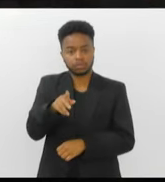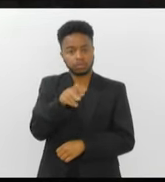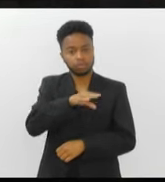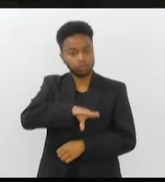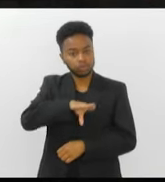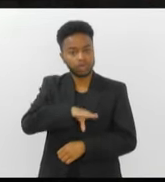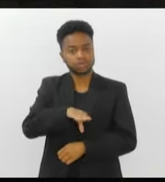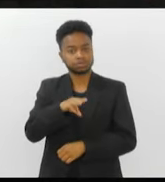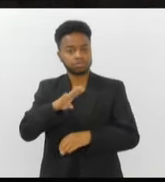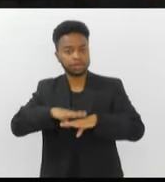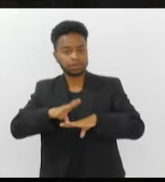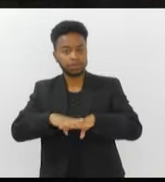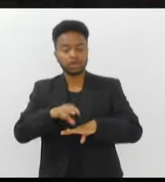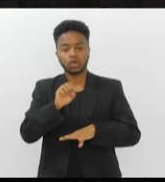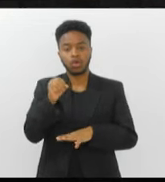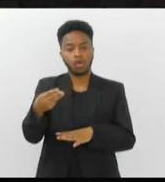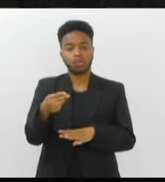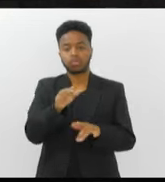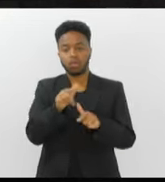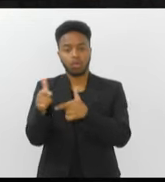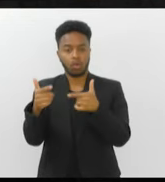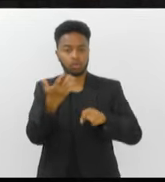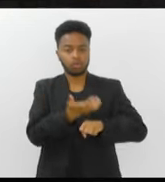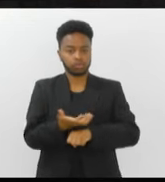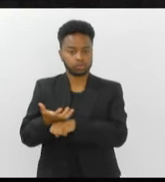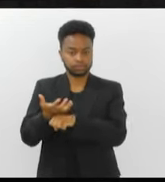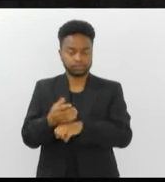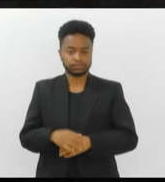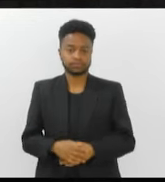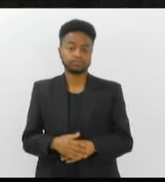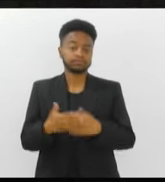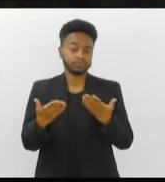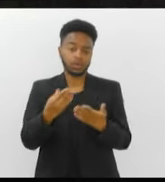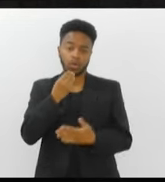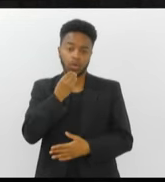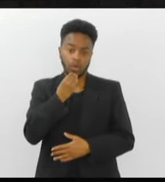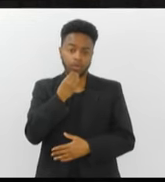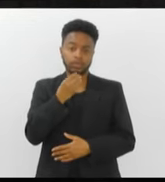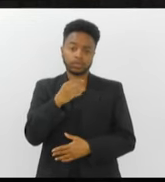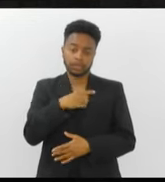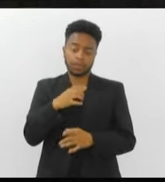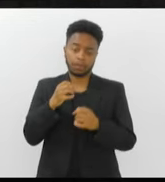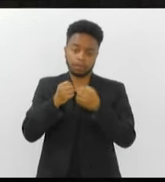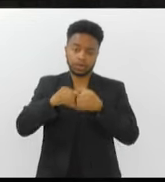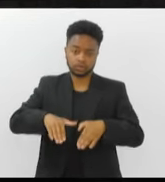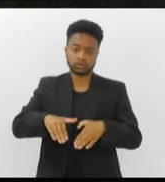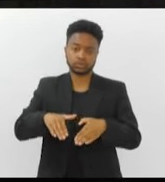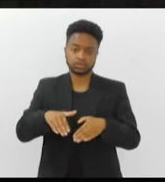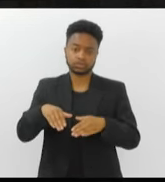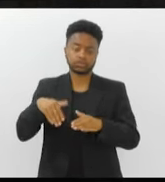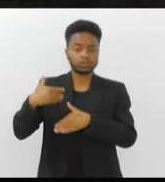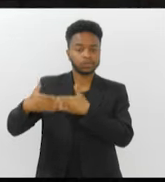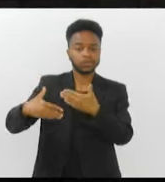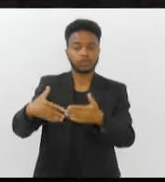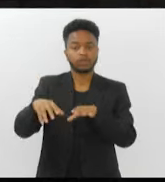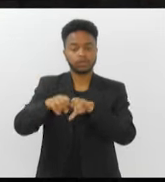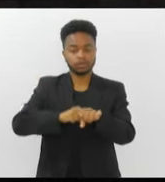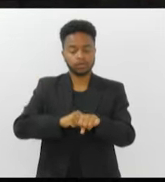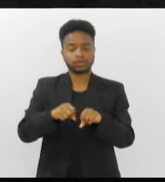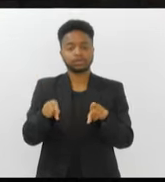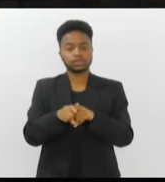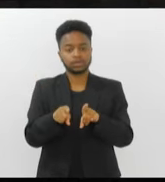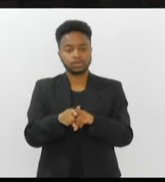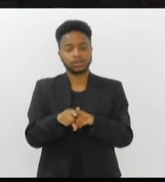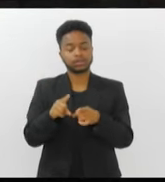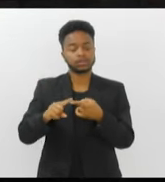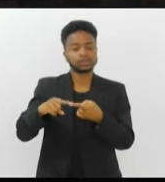de matemática ou sem professor de outras disciplinas. Isso, evidentemente, tem um impacto negativo no seu processo formativo, que vai se